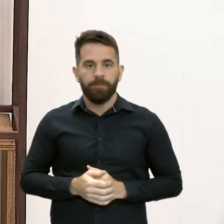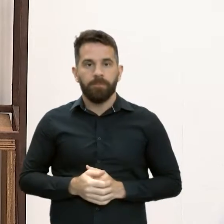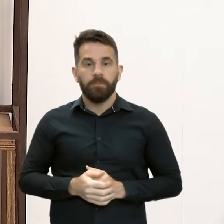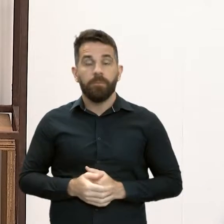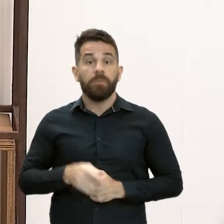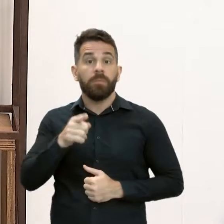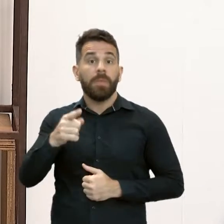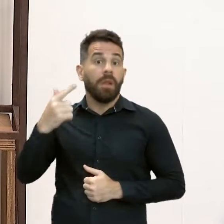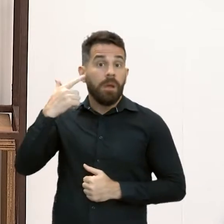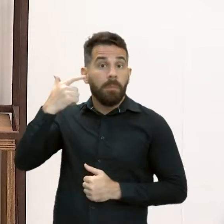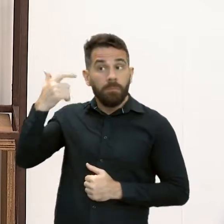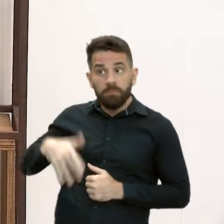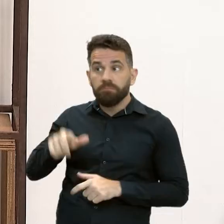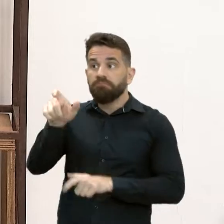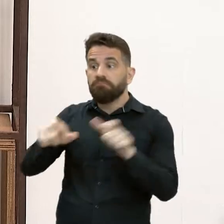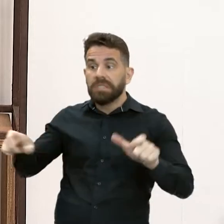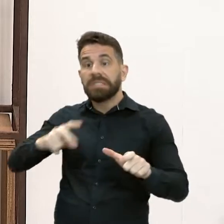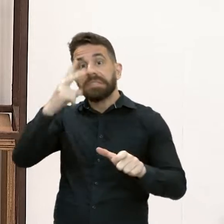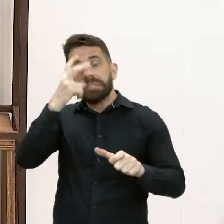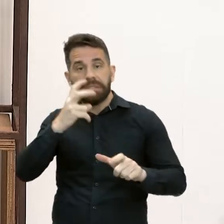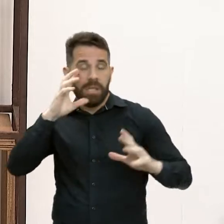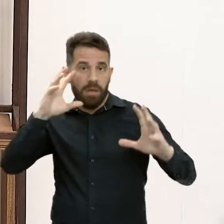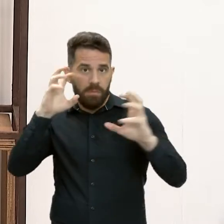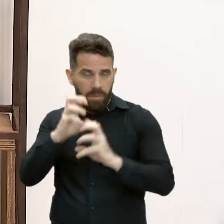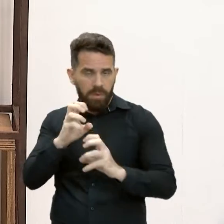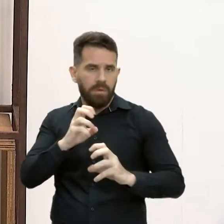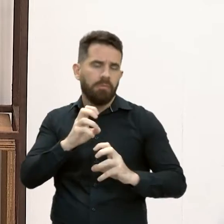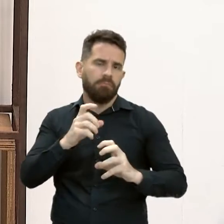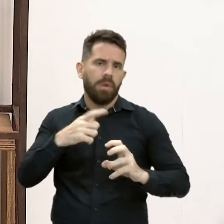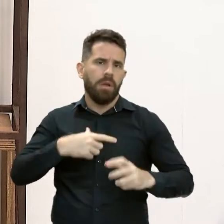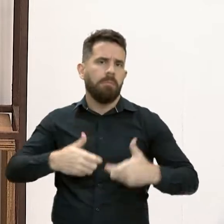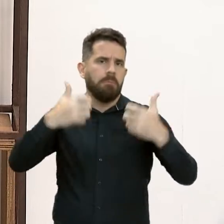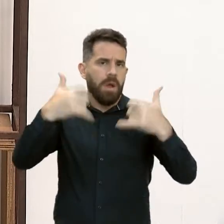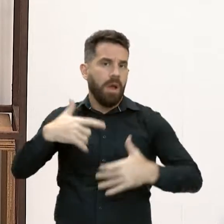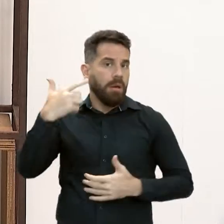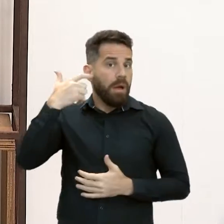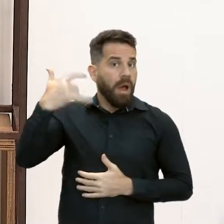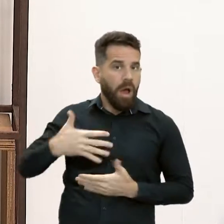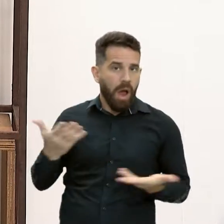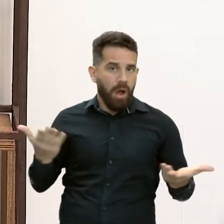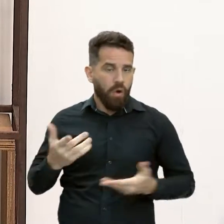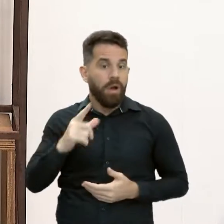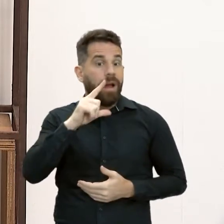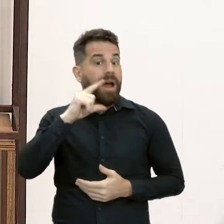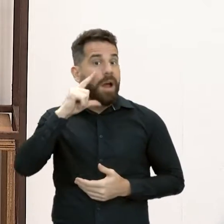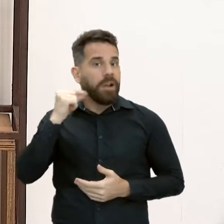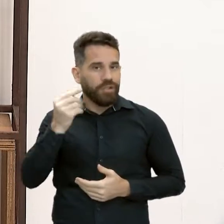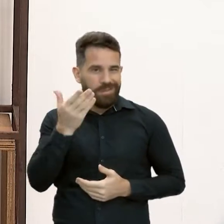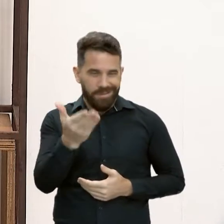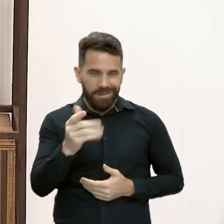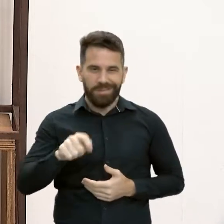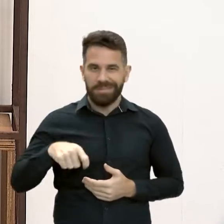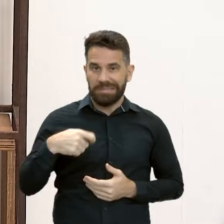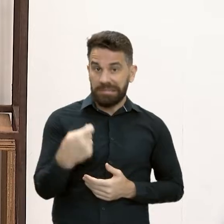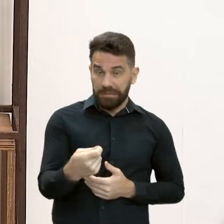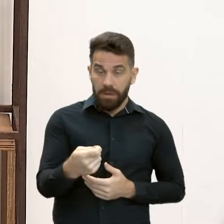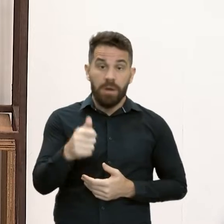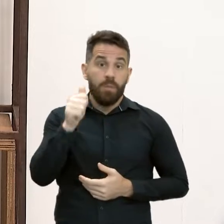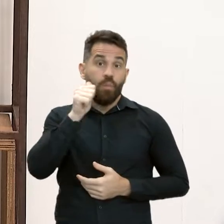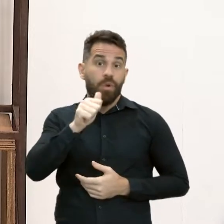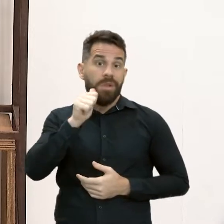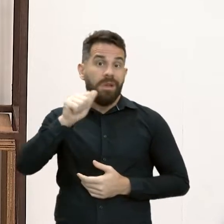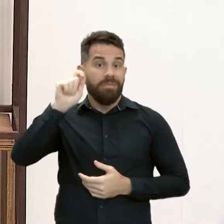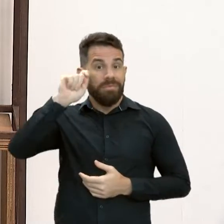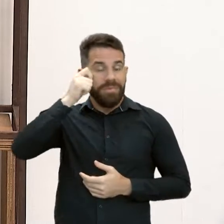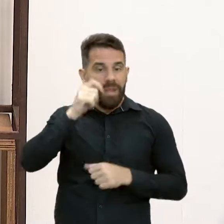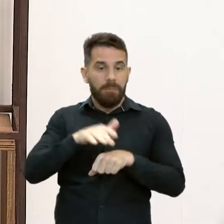cego e de baixa visão, eu vou me autodescrever. Eu sou Janaína de Oliveira, uma mulher negra de pele clara, tenho olhos